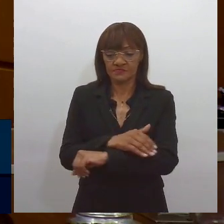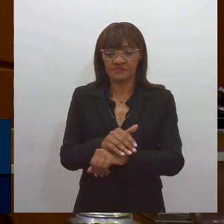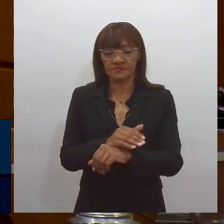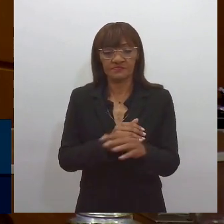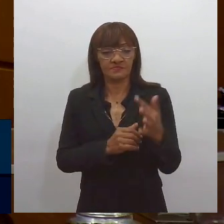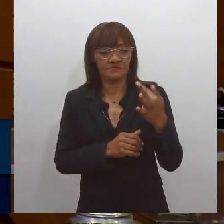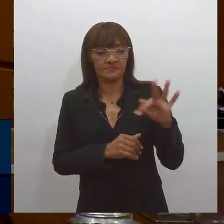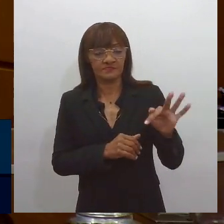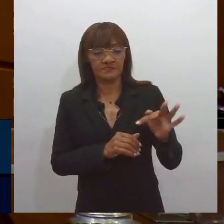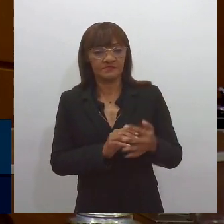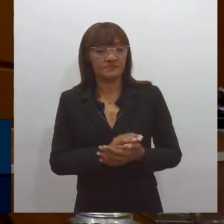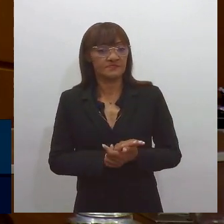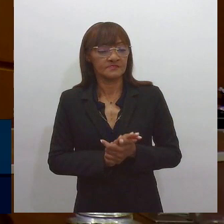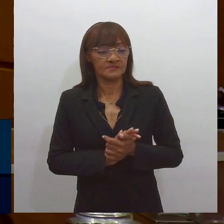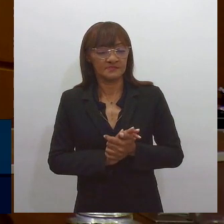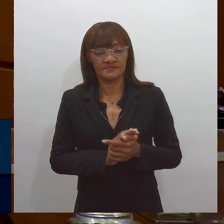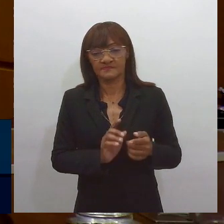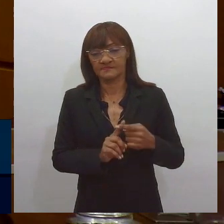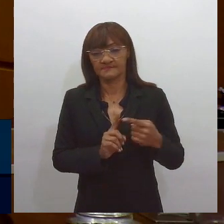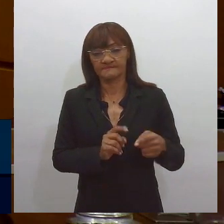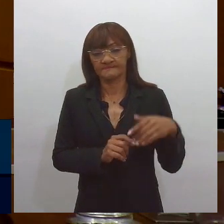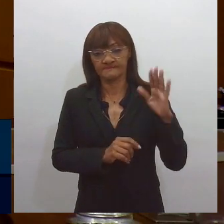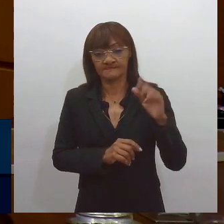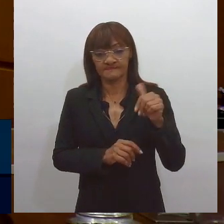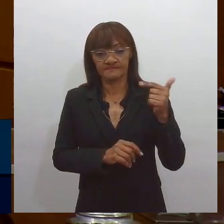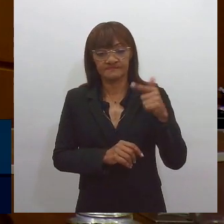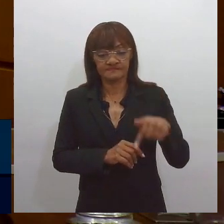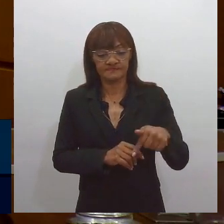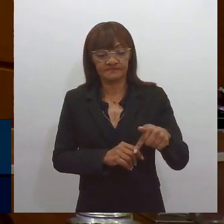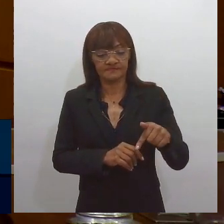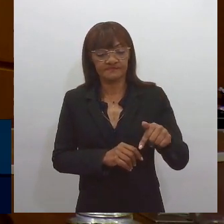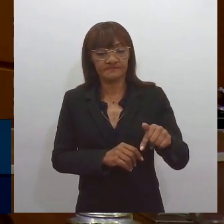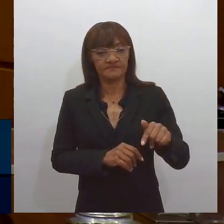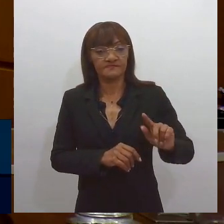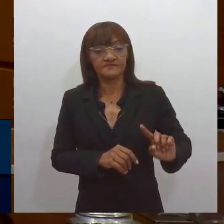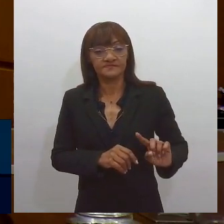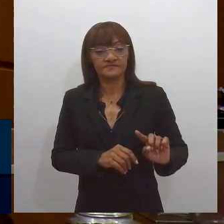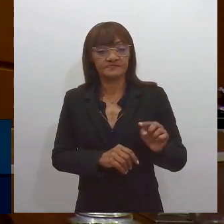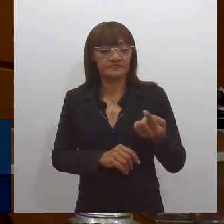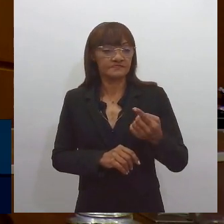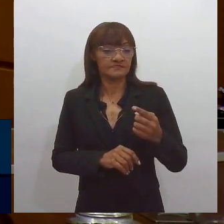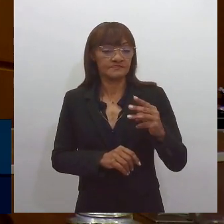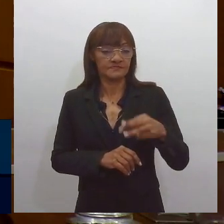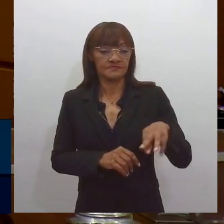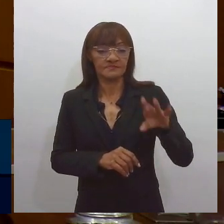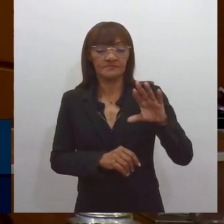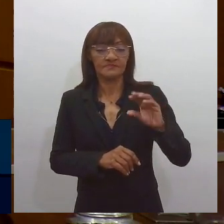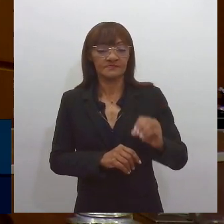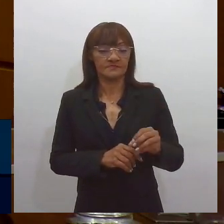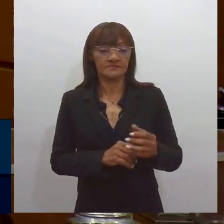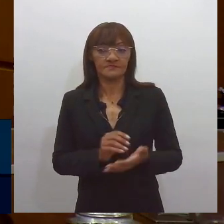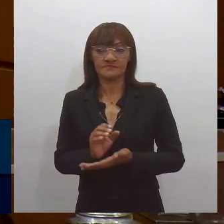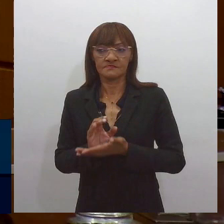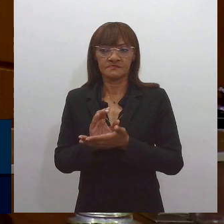defensas metálicas enfim investimento grandioso que Sergipe nunca tem